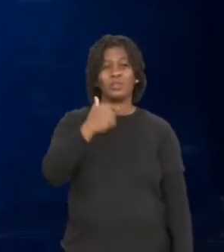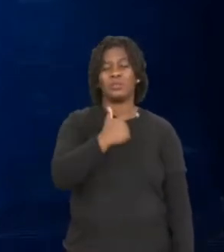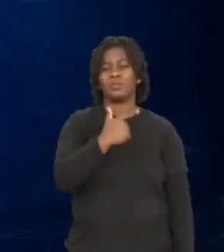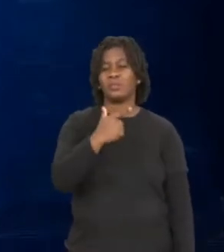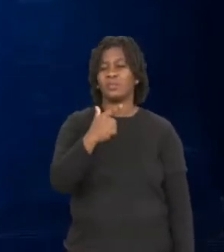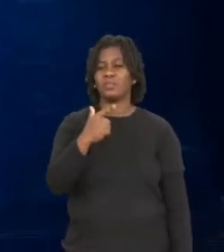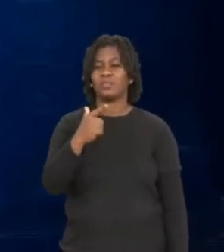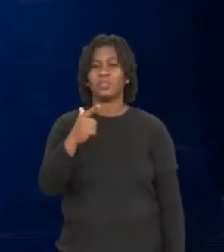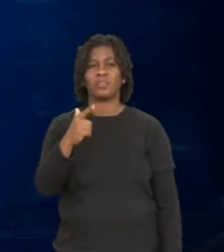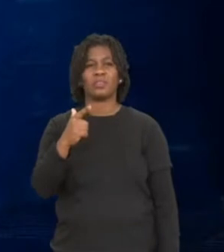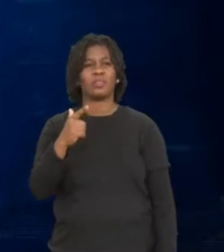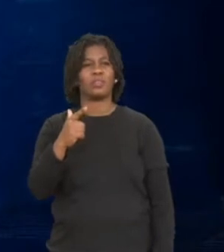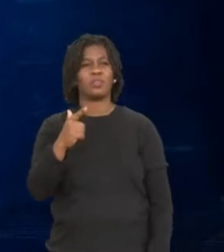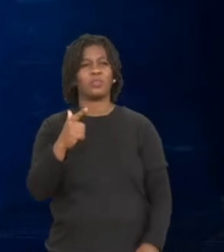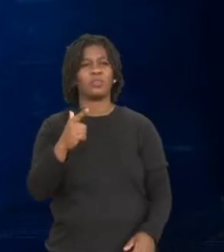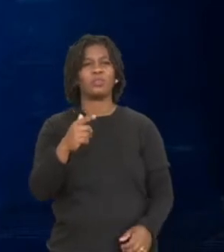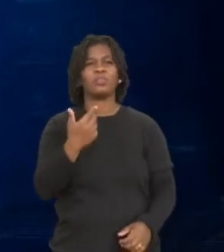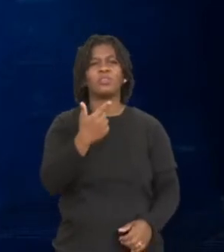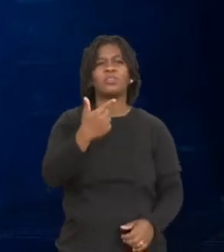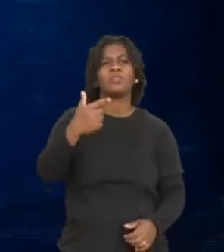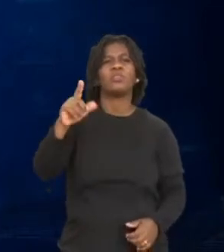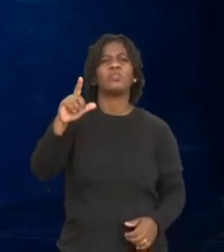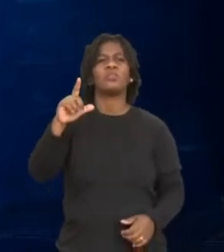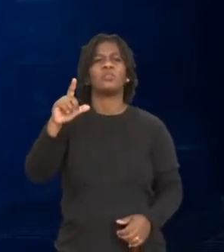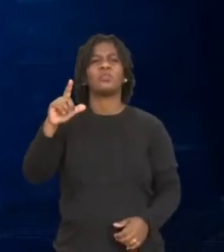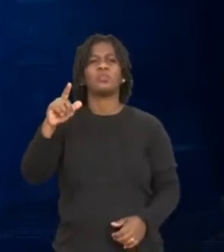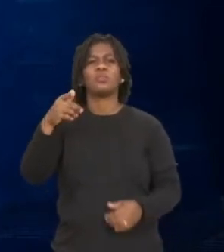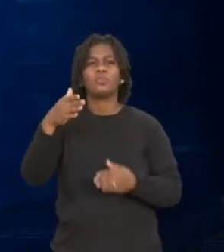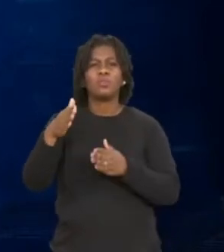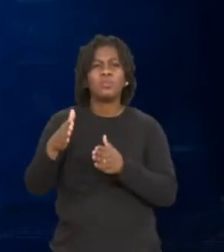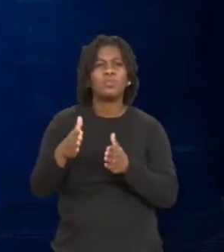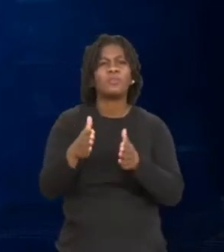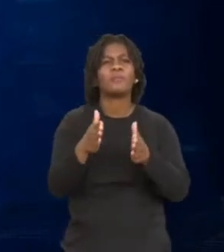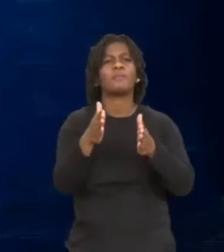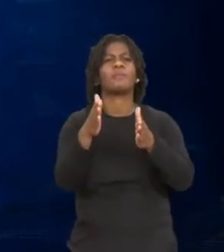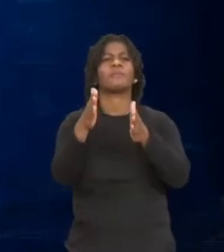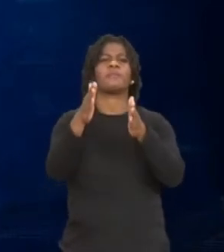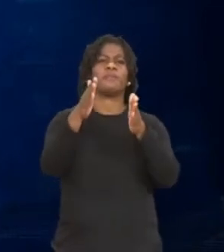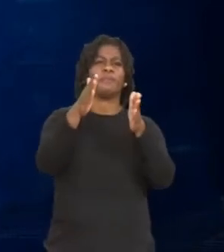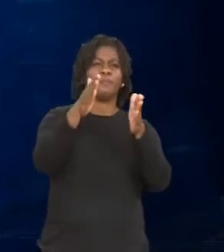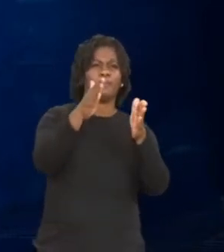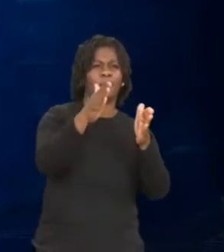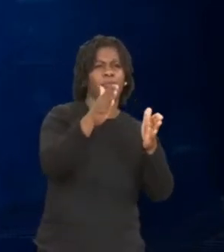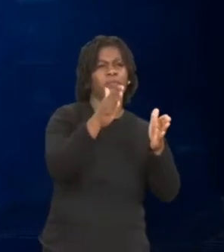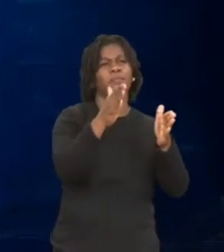saída. Eu sei que não existe outra saída.